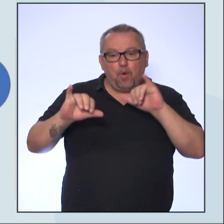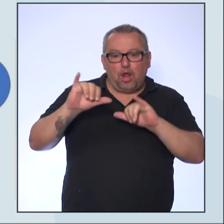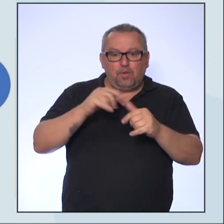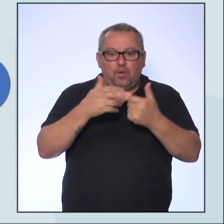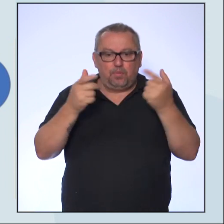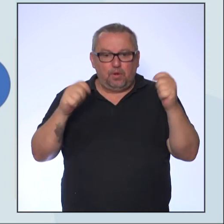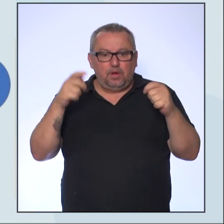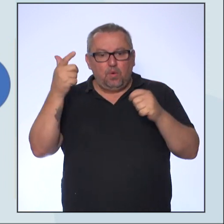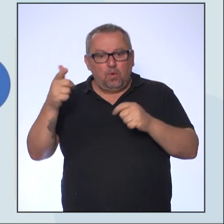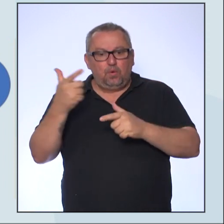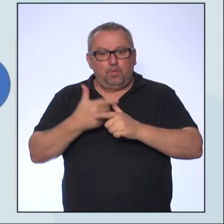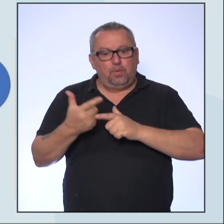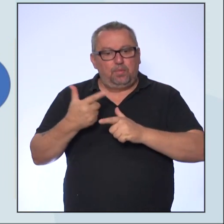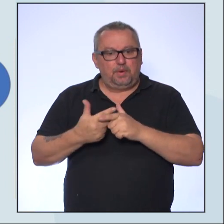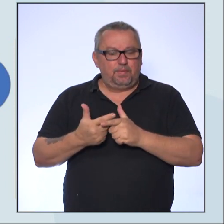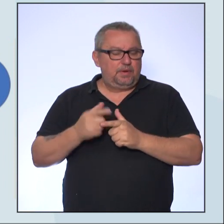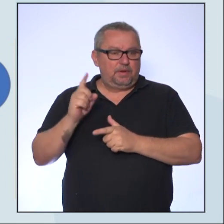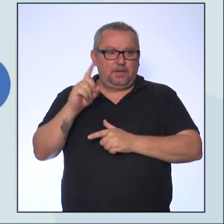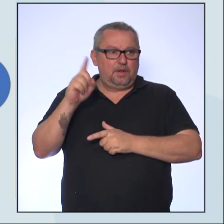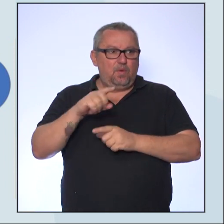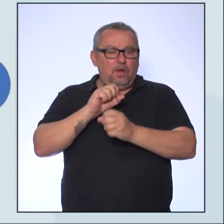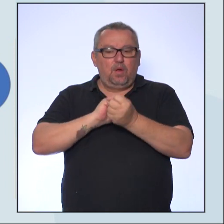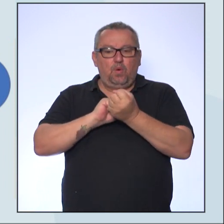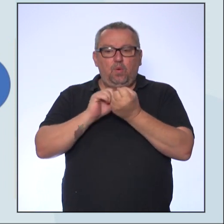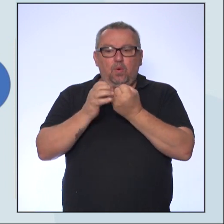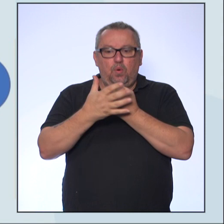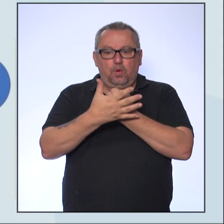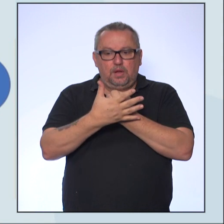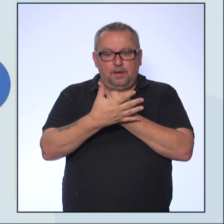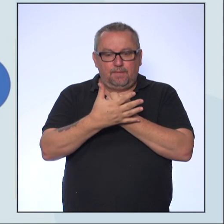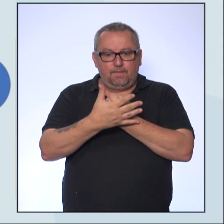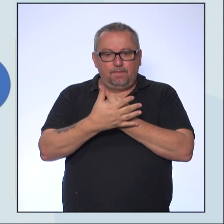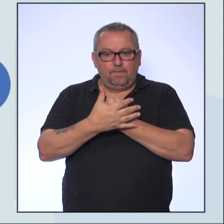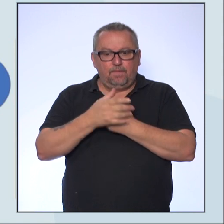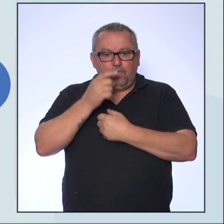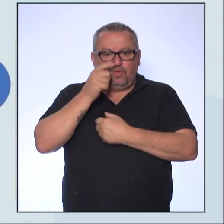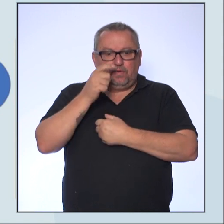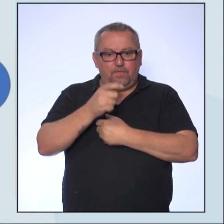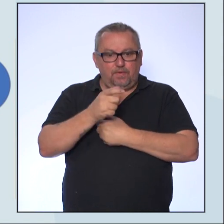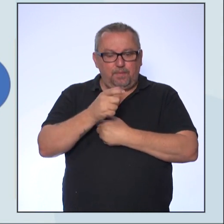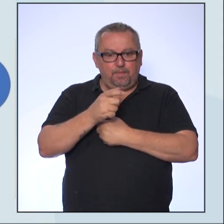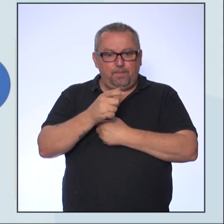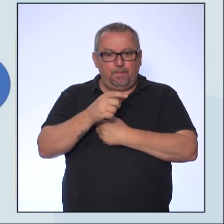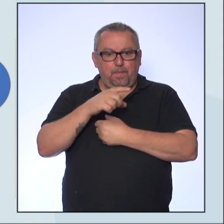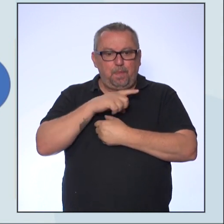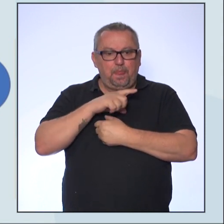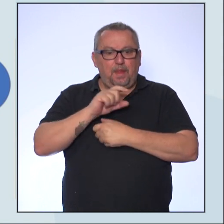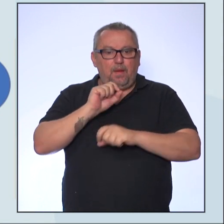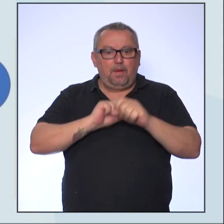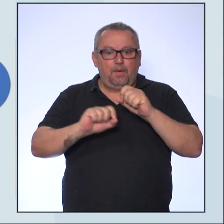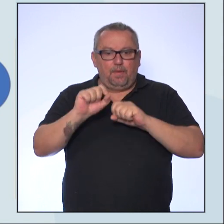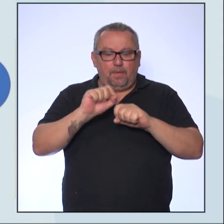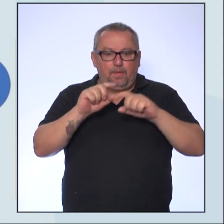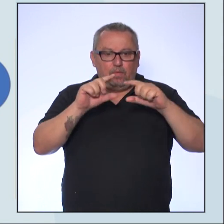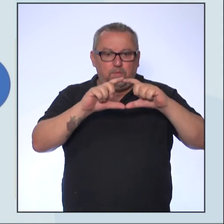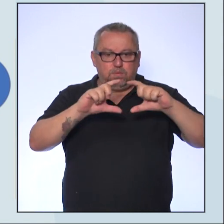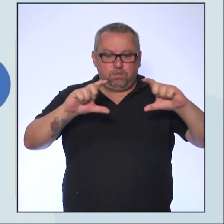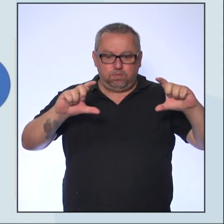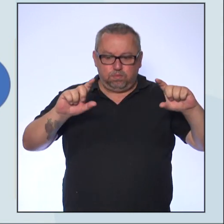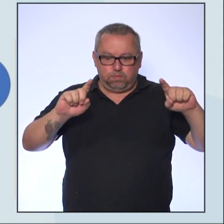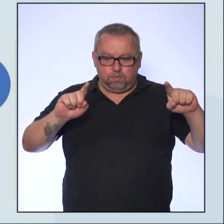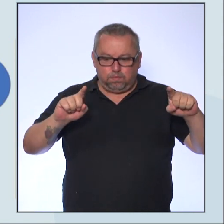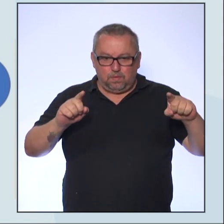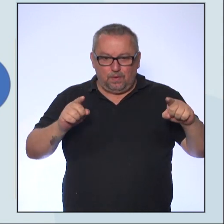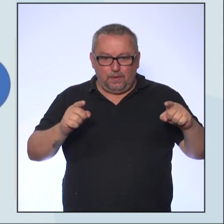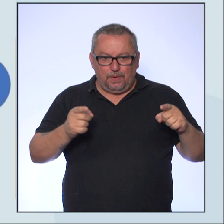ter Certo. um outro problema, que não seja o coronavírus, né? Isso. E aí observe que ali é um retângulo com cantos arredondados, que